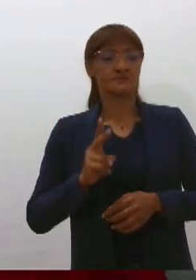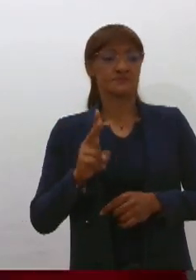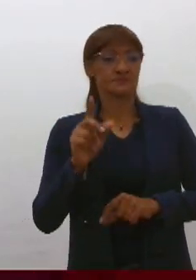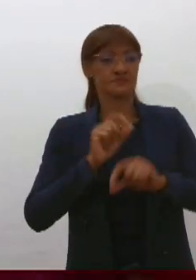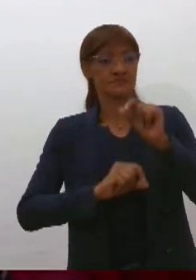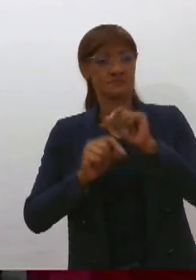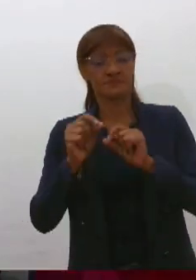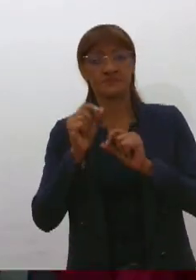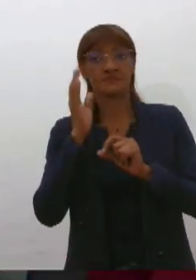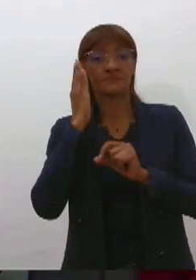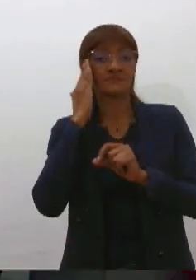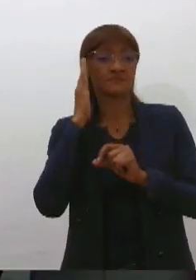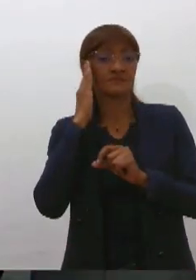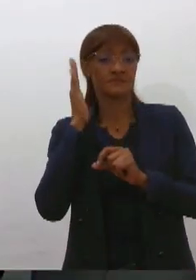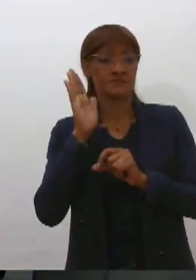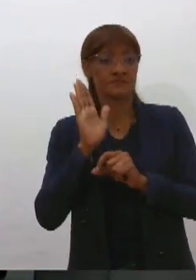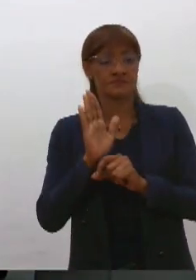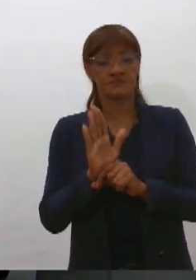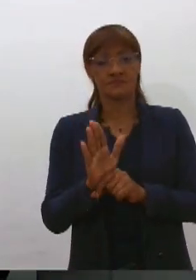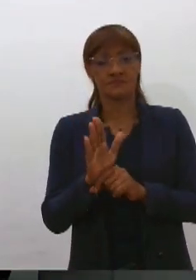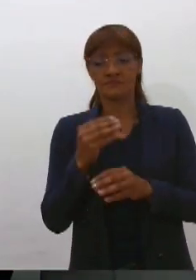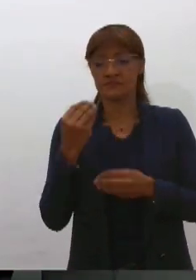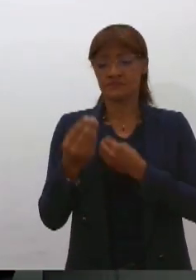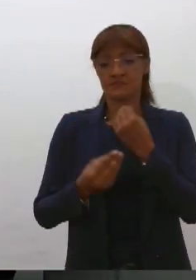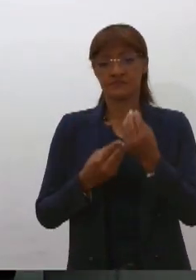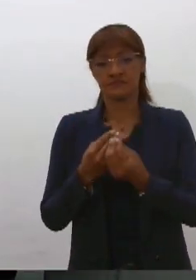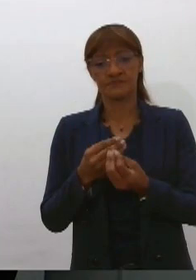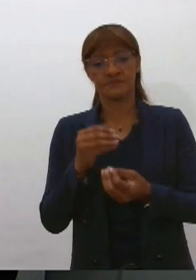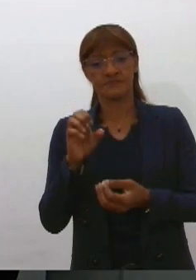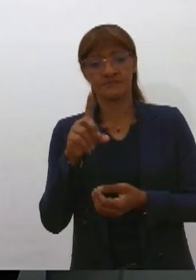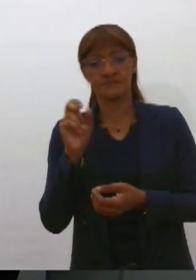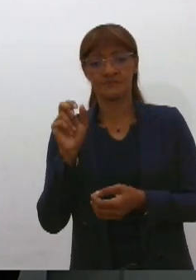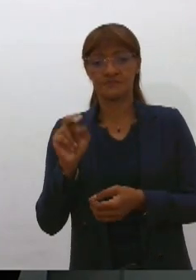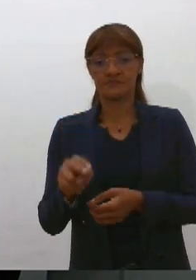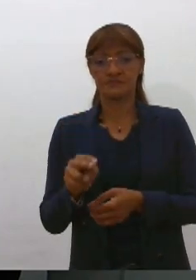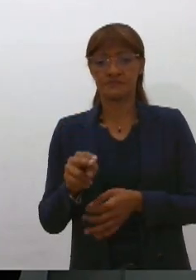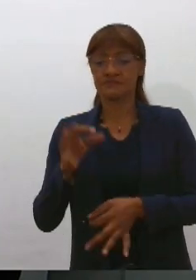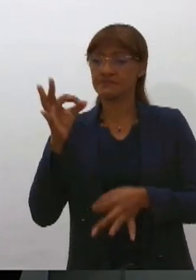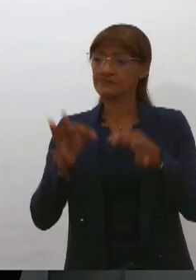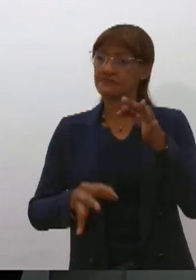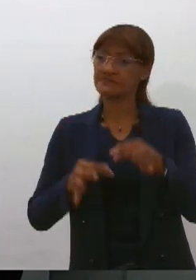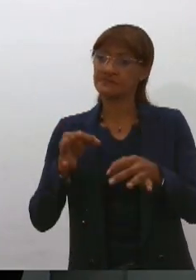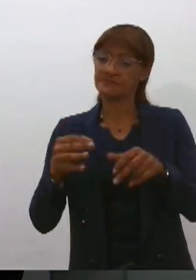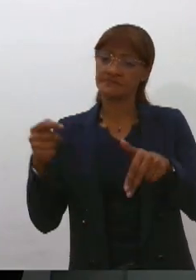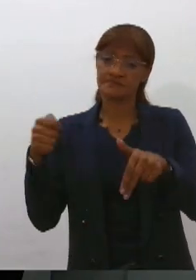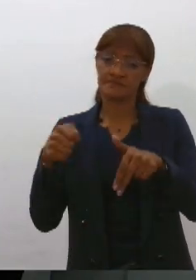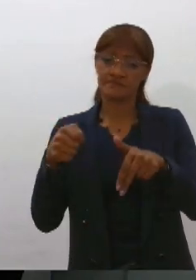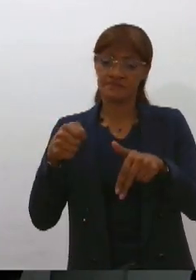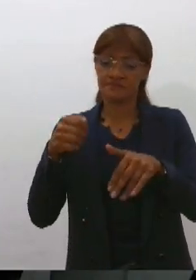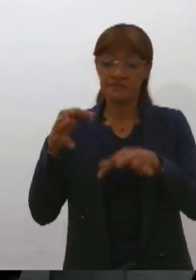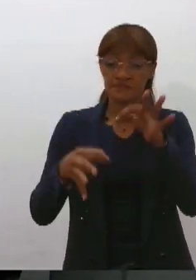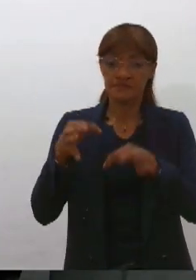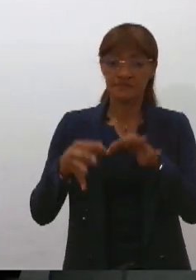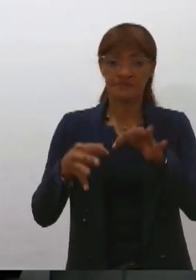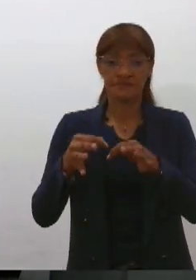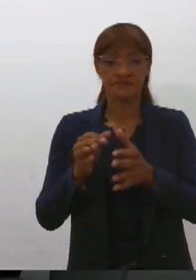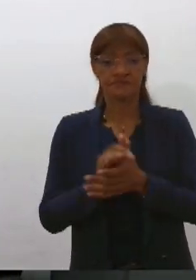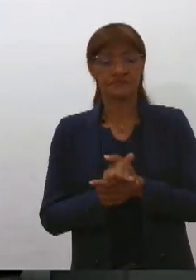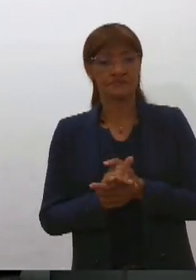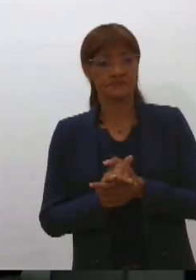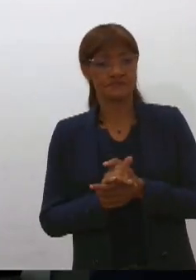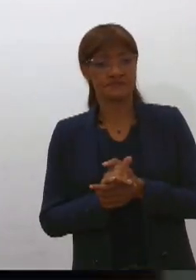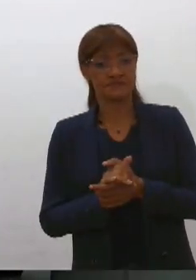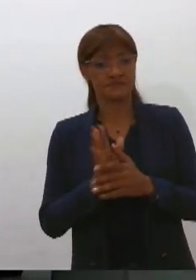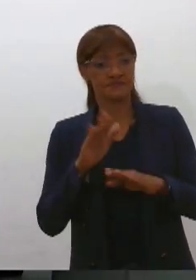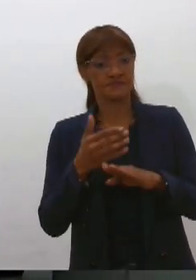como o Dr. Edson Ulisses, que é presidente do Tribunal de Justiça, ainda encontra tempo para se dedicar às letras. Então,